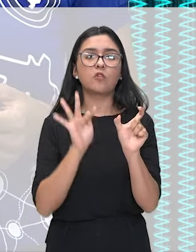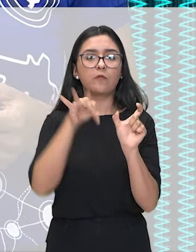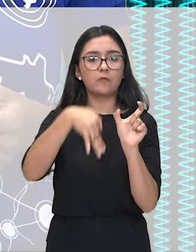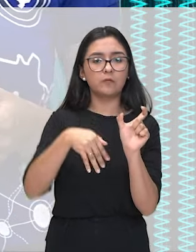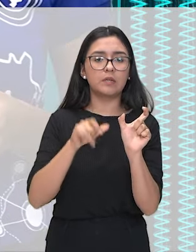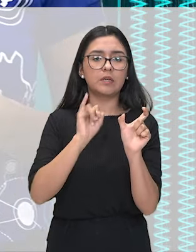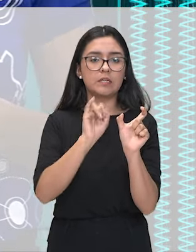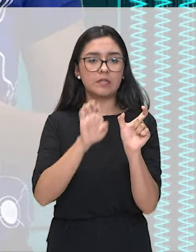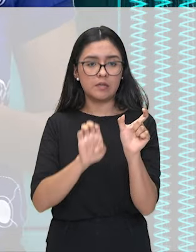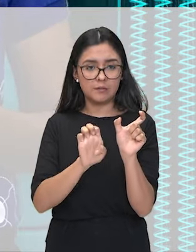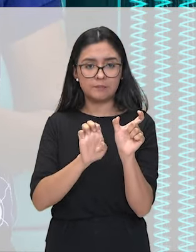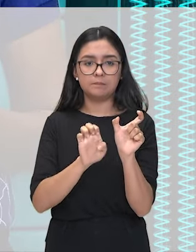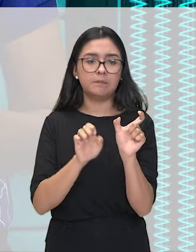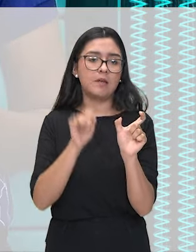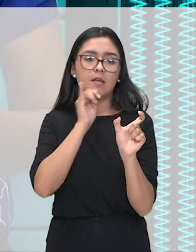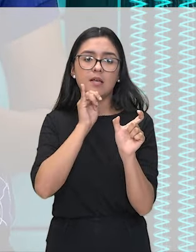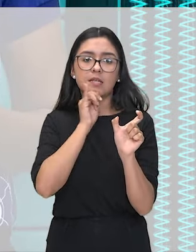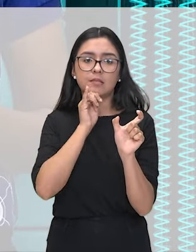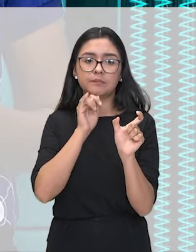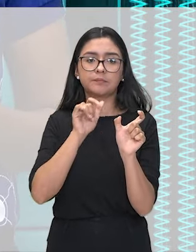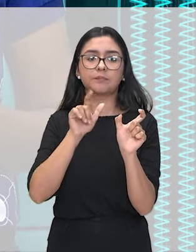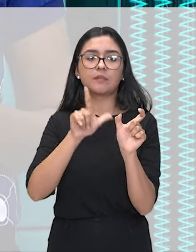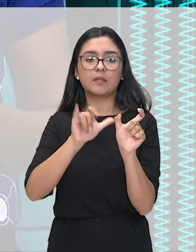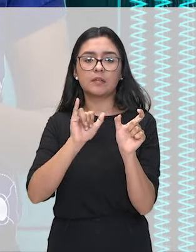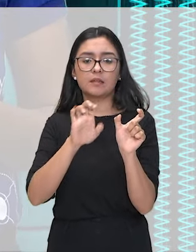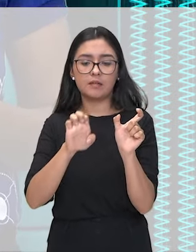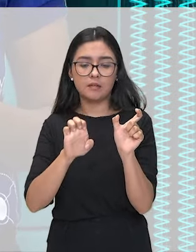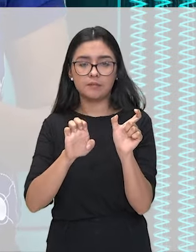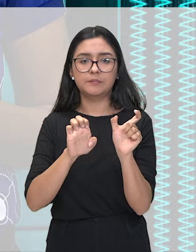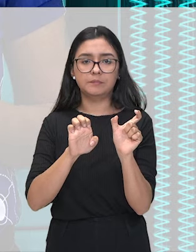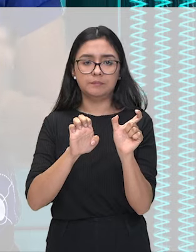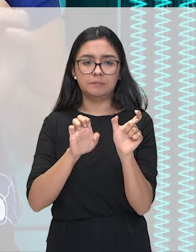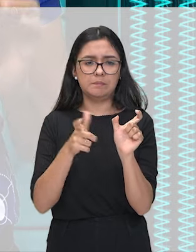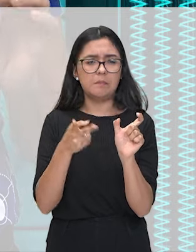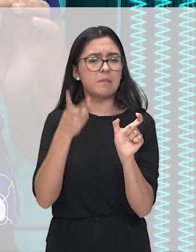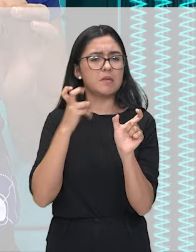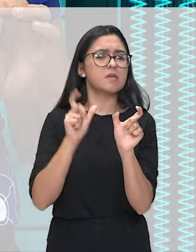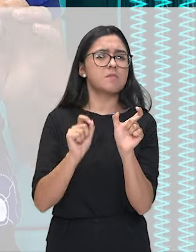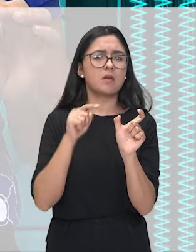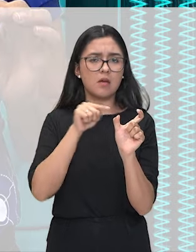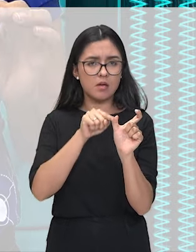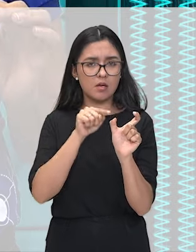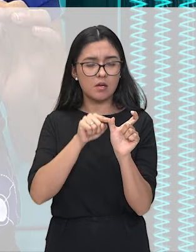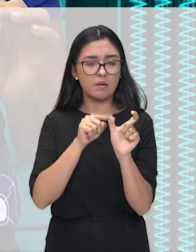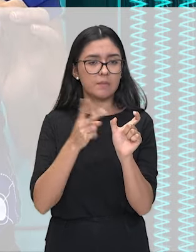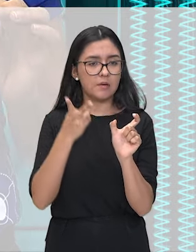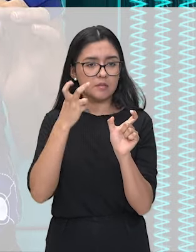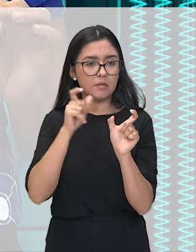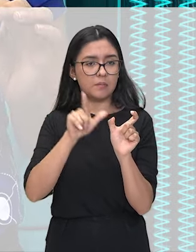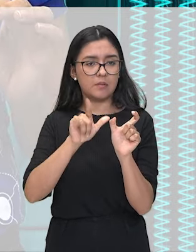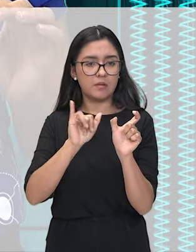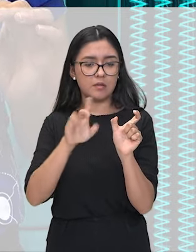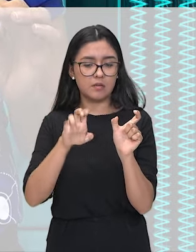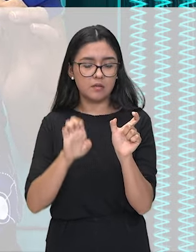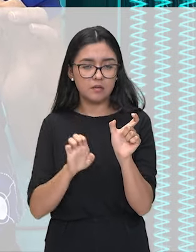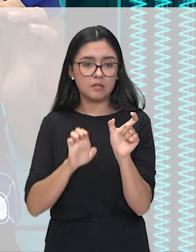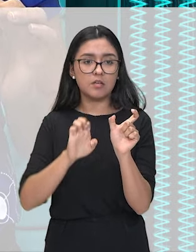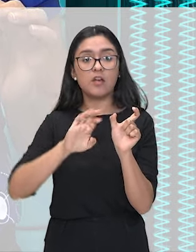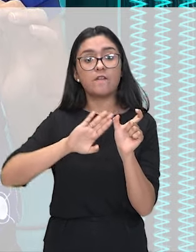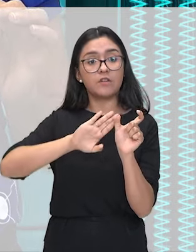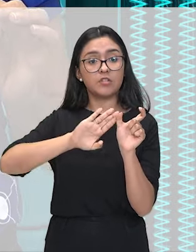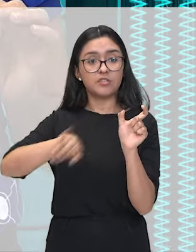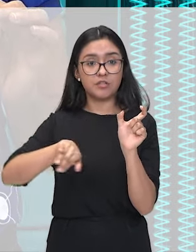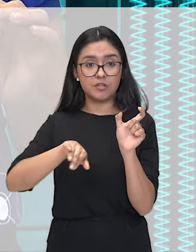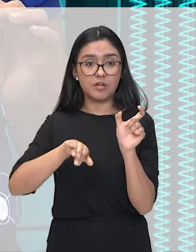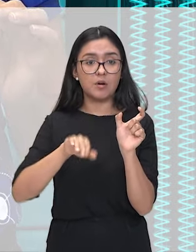no i e ó Como por exemplo o verbo li Ok olha só o que que acontece Observe aí ó eu vou tirar o y